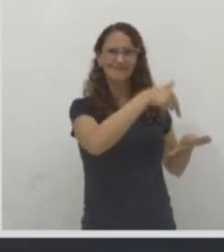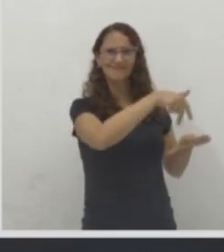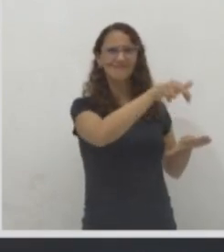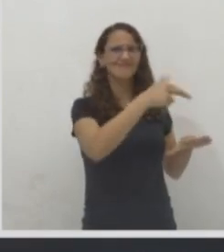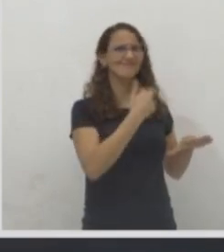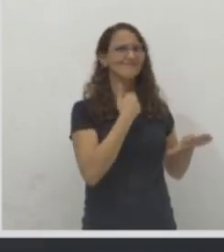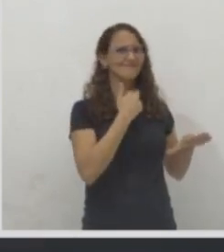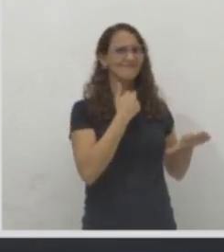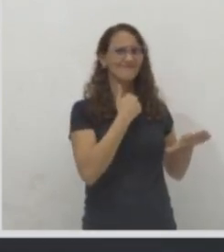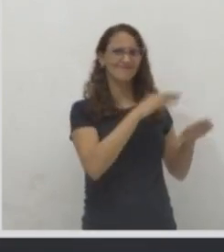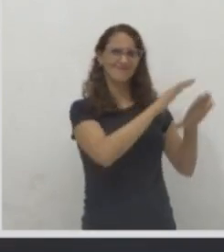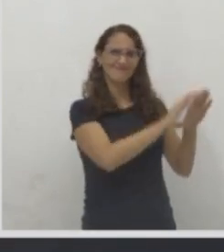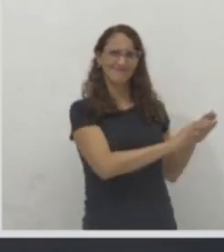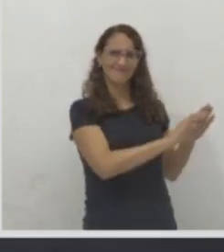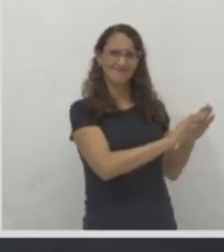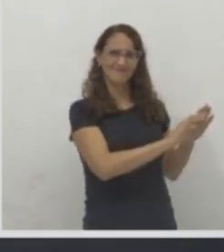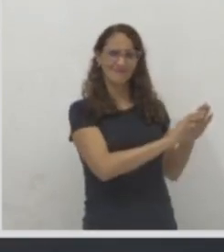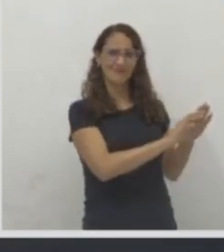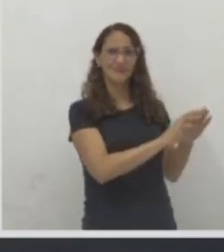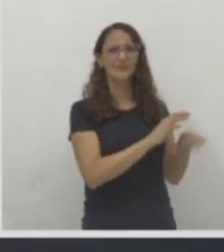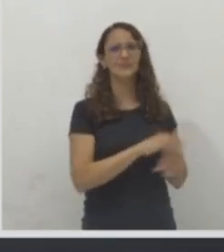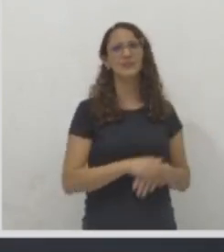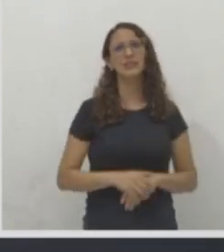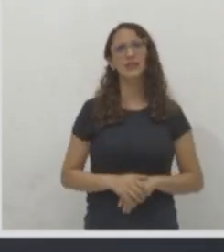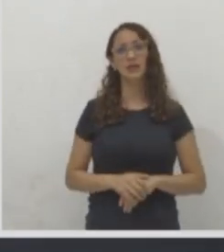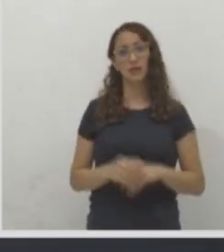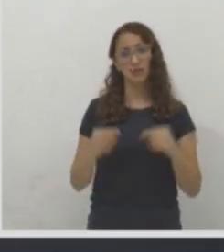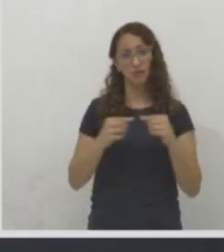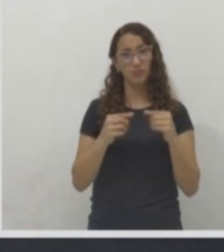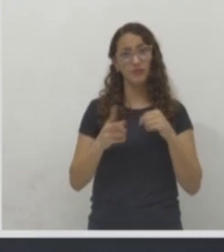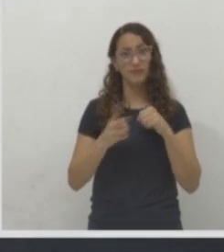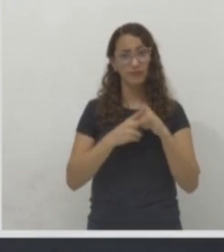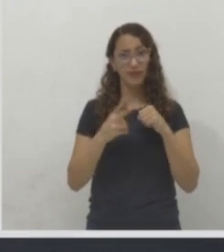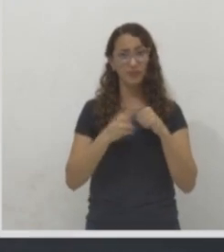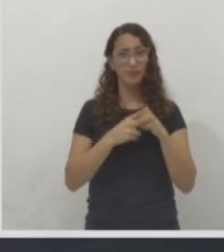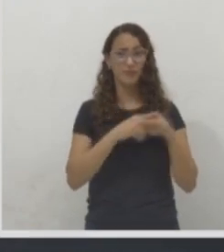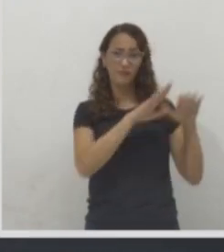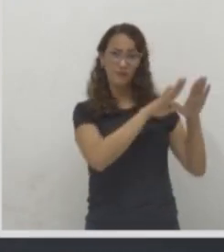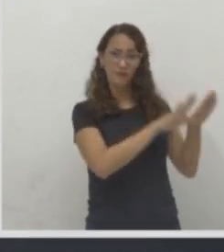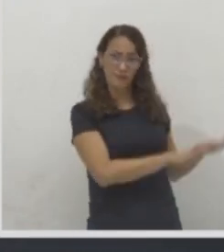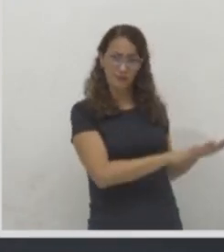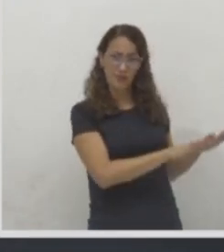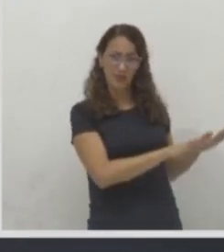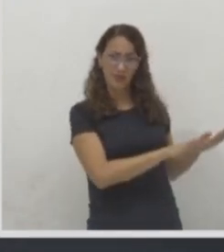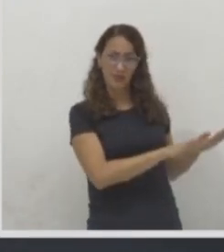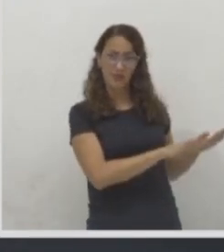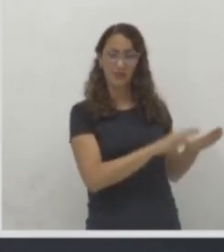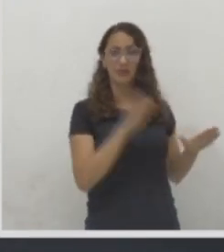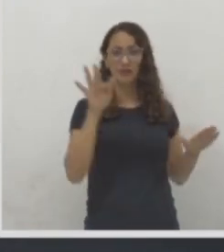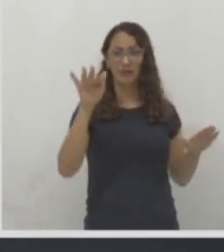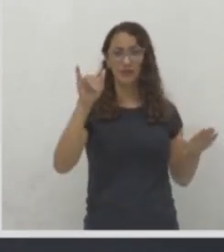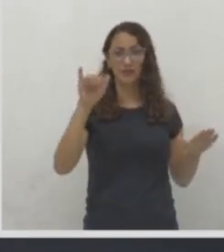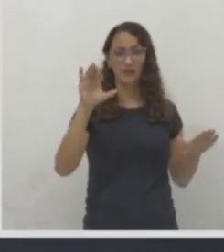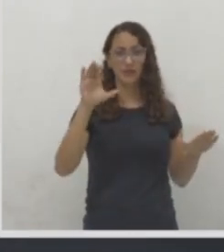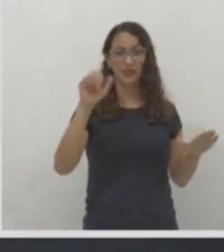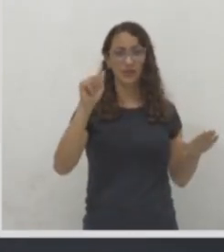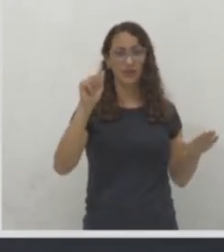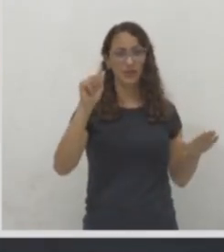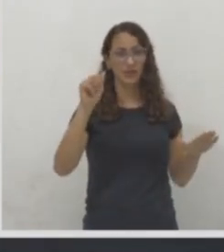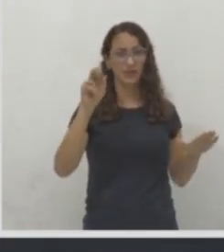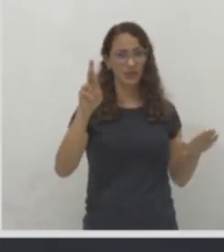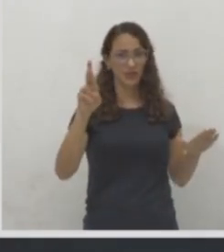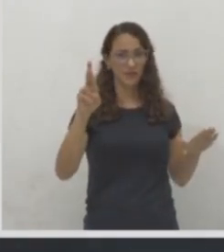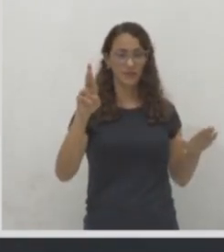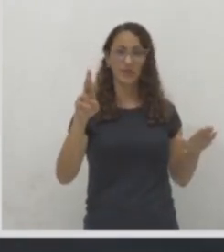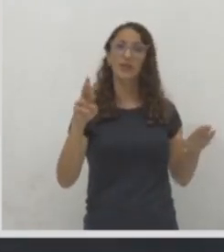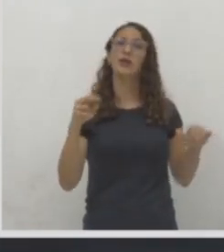tenho o verbo ficar como um elemento que vai ligar o sujeito a um predicado. Esse predicado normalmente